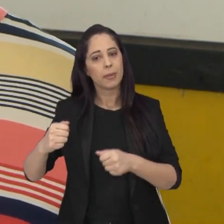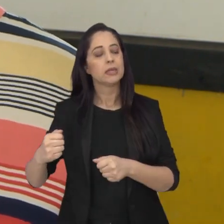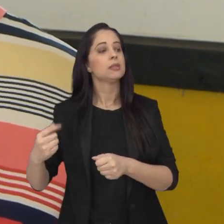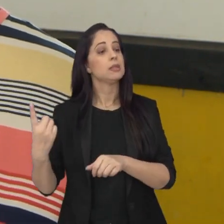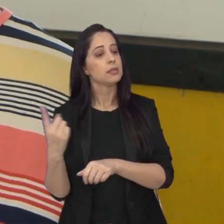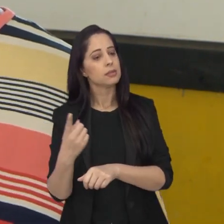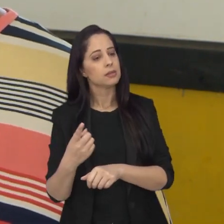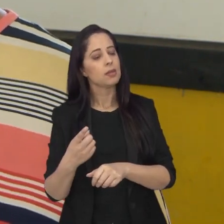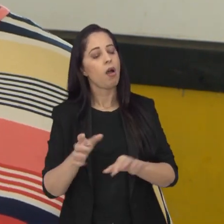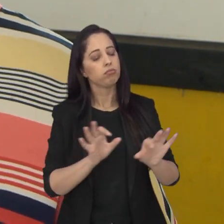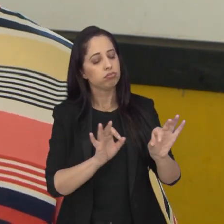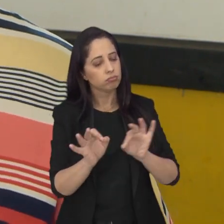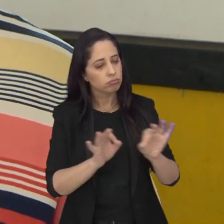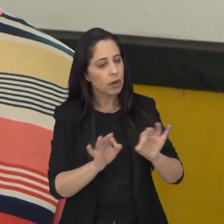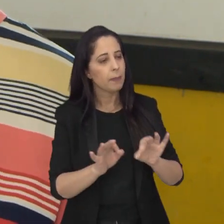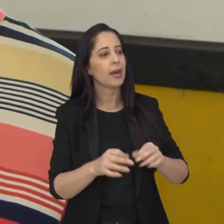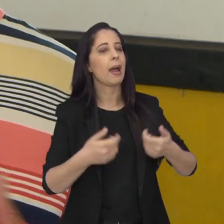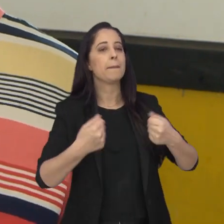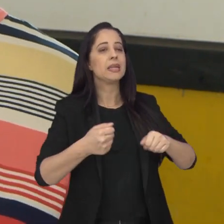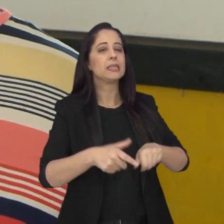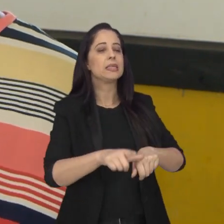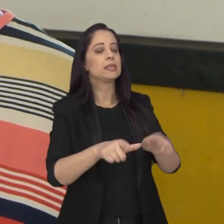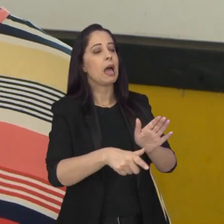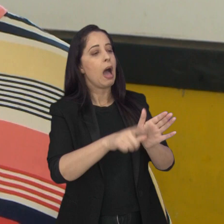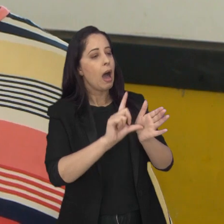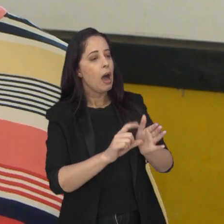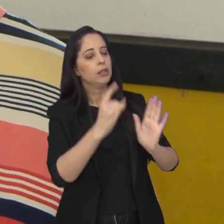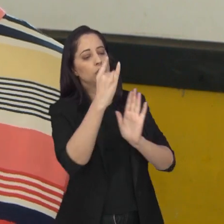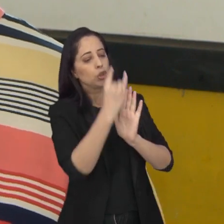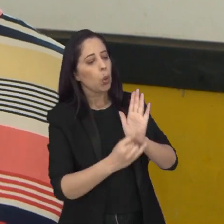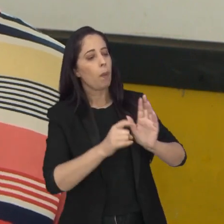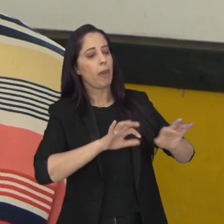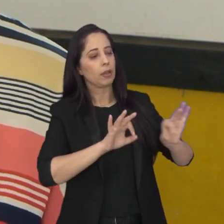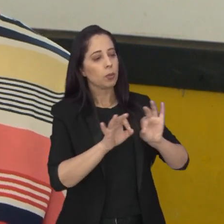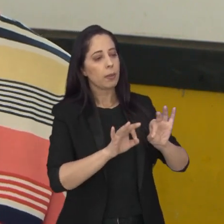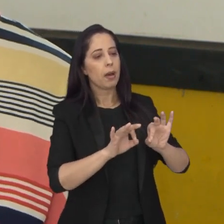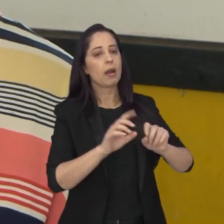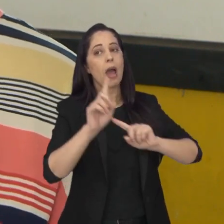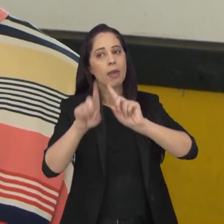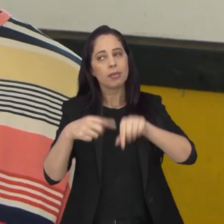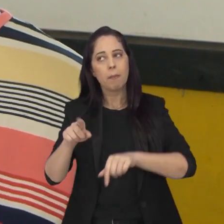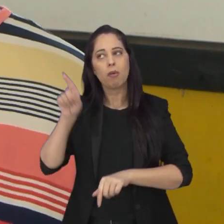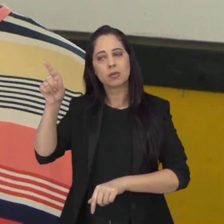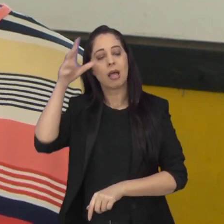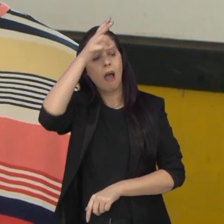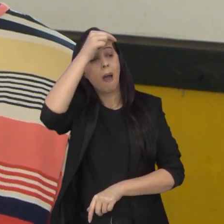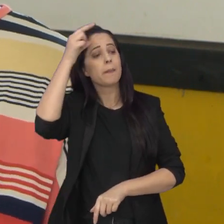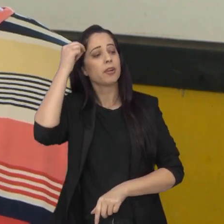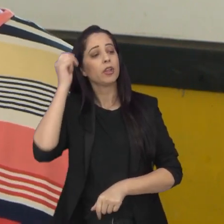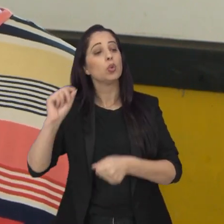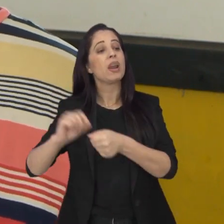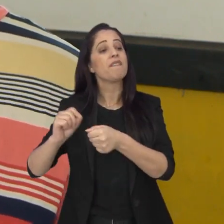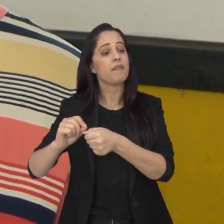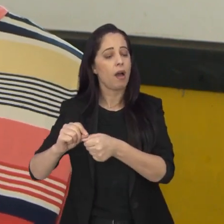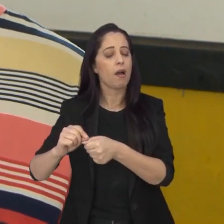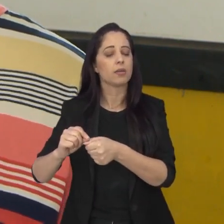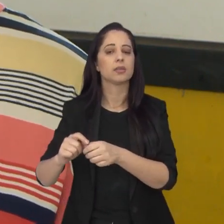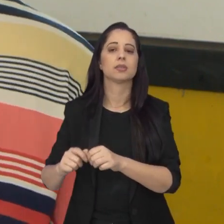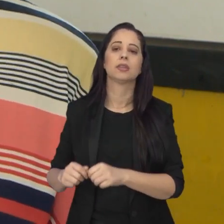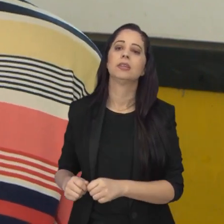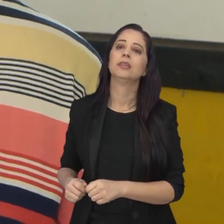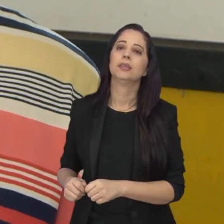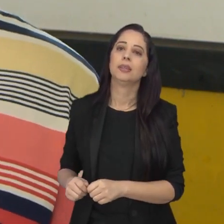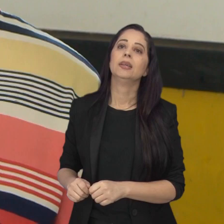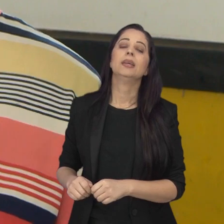tem um pedido, um encaminhamento, a gente encaminha e eles protocolam e vêm fazer. Então a